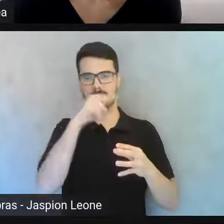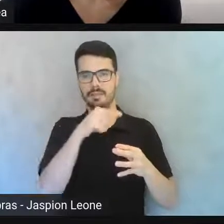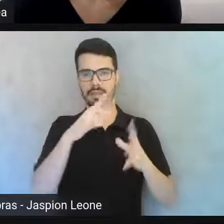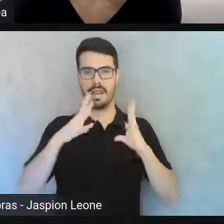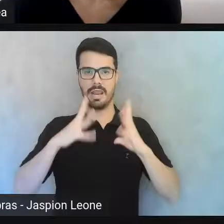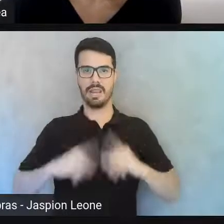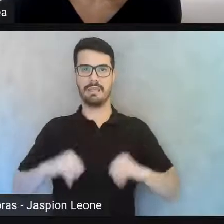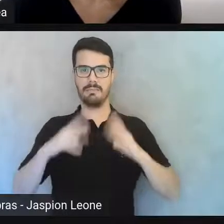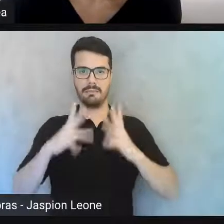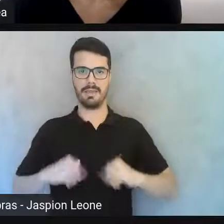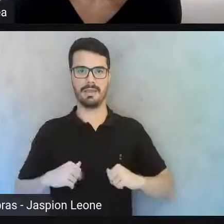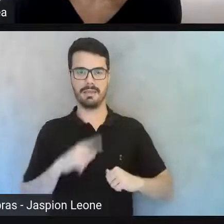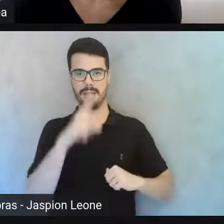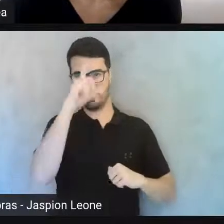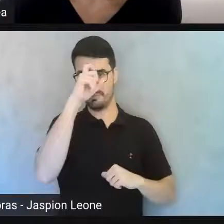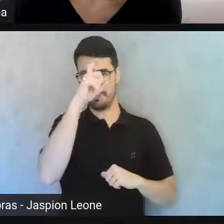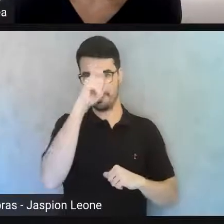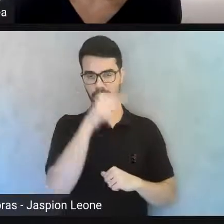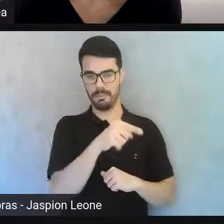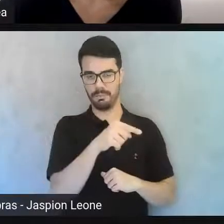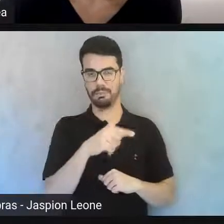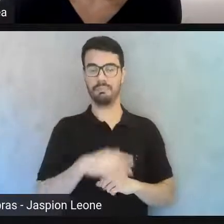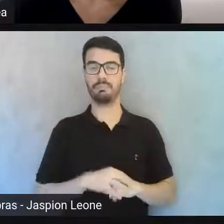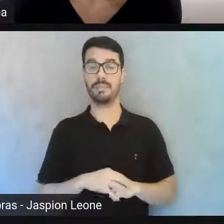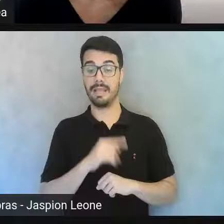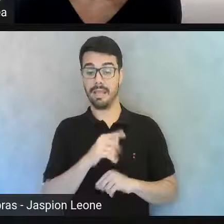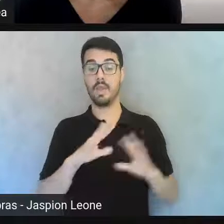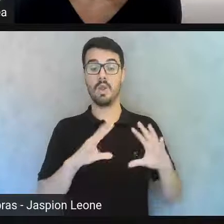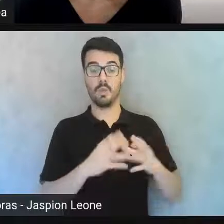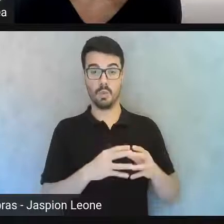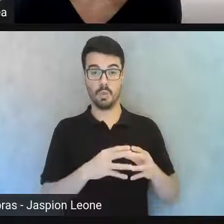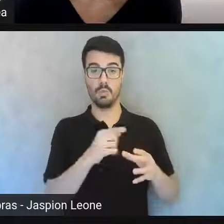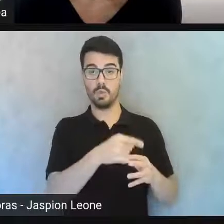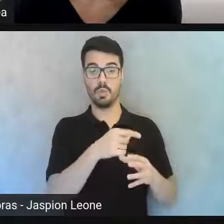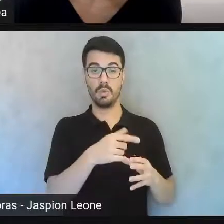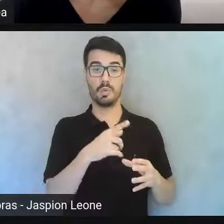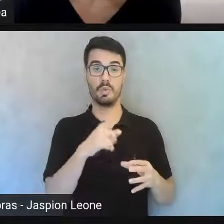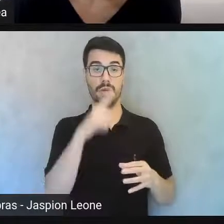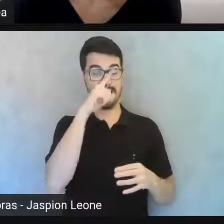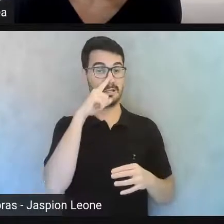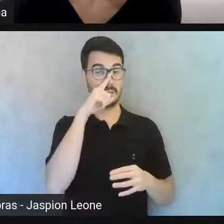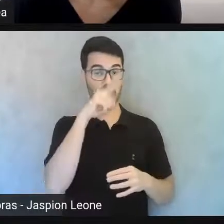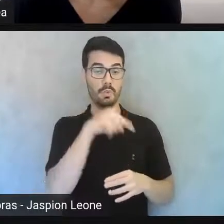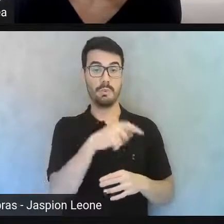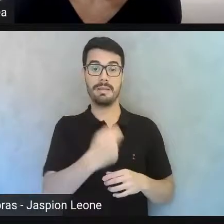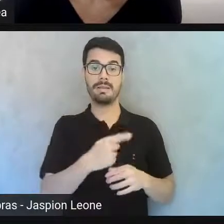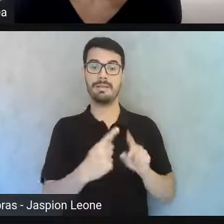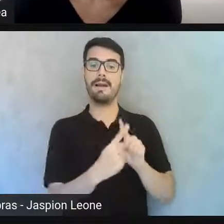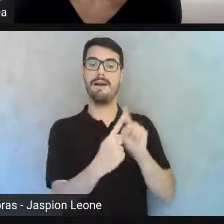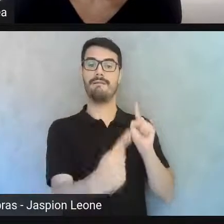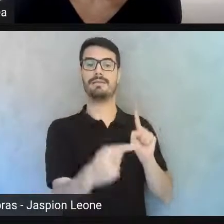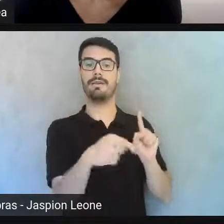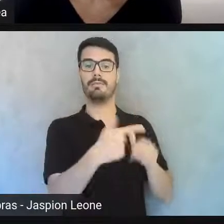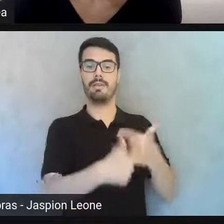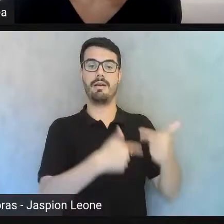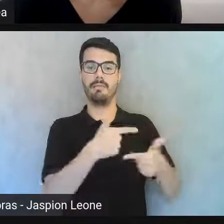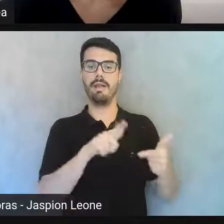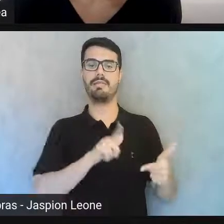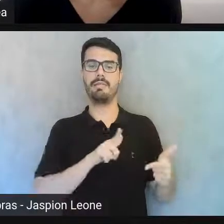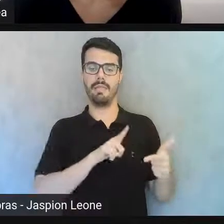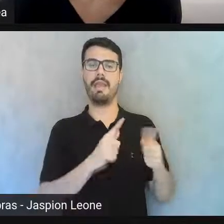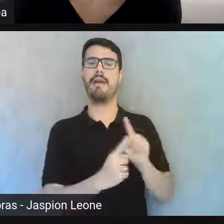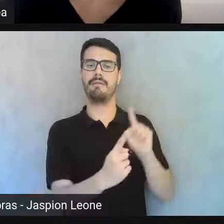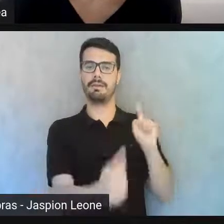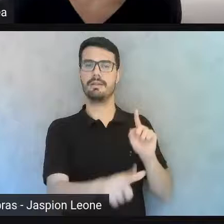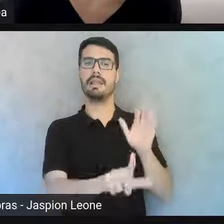de hospital, que ele é grupo de risco, tem que ser afastado. E a doutora Andréa defende que é um afastamento legal